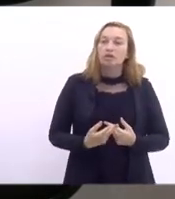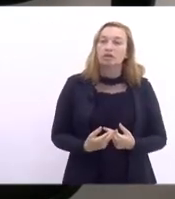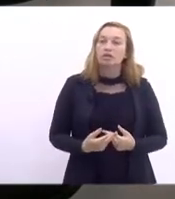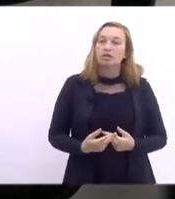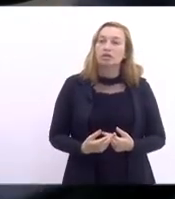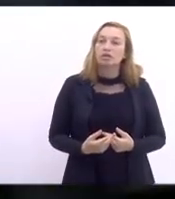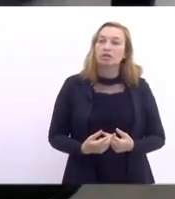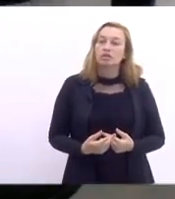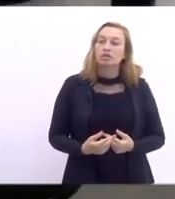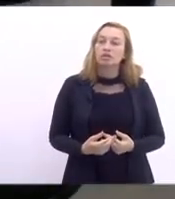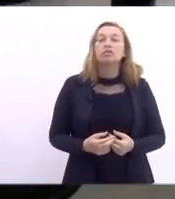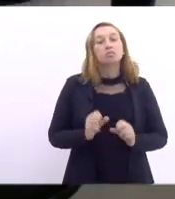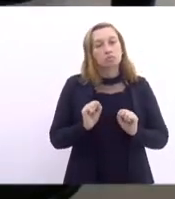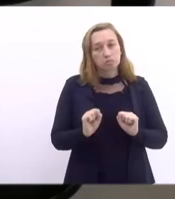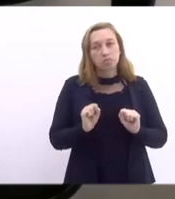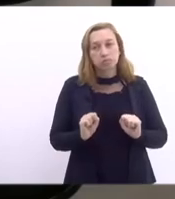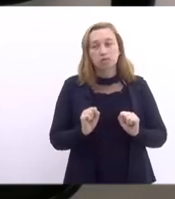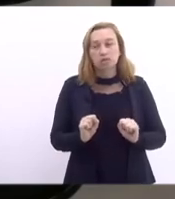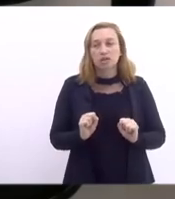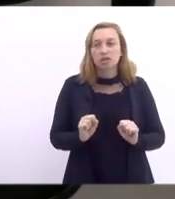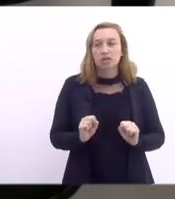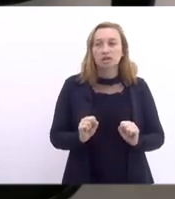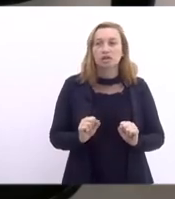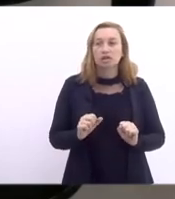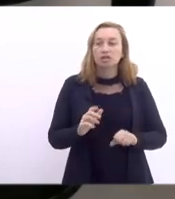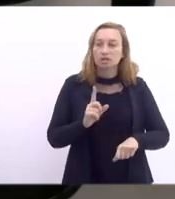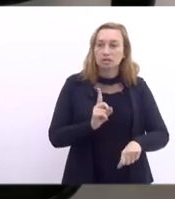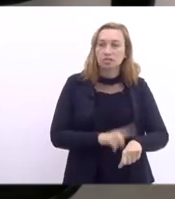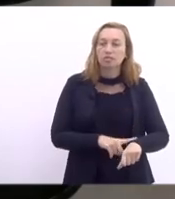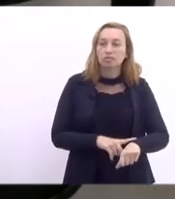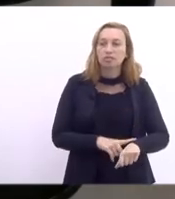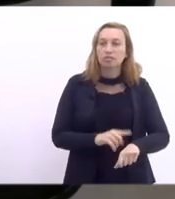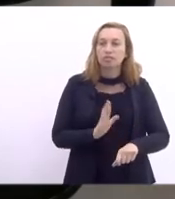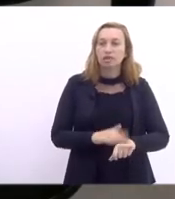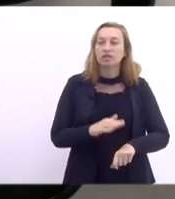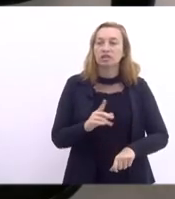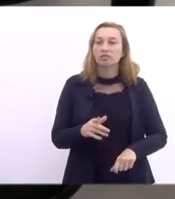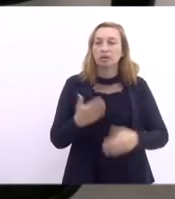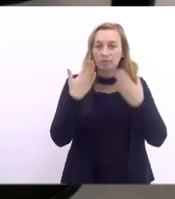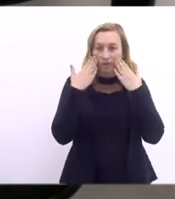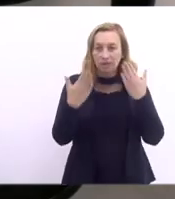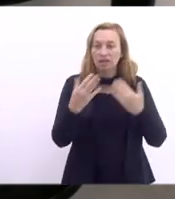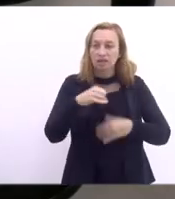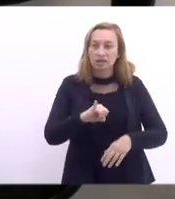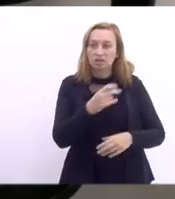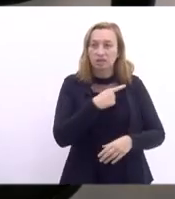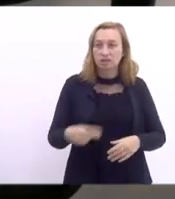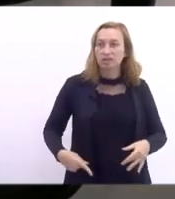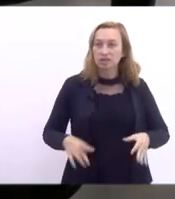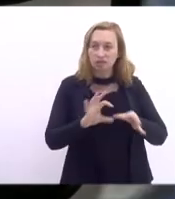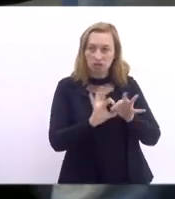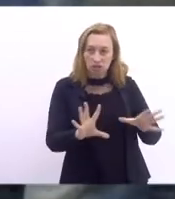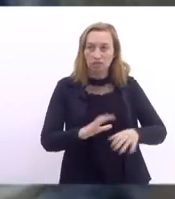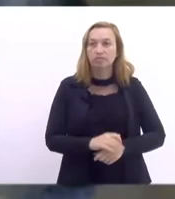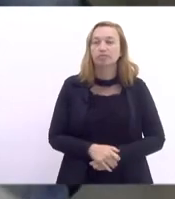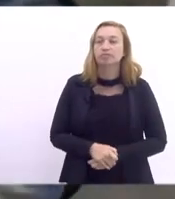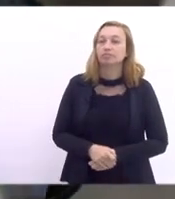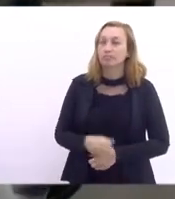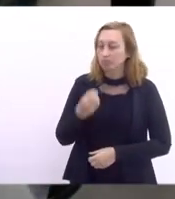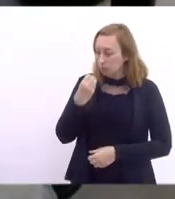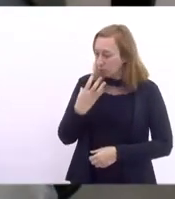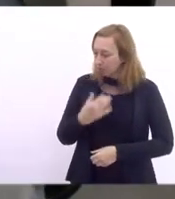na cinco possível a gente tem um pouquinho mais de tempo para apresentar se o presidente permitir um